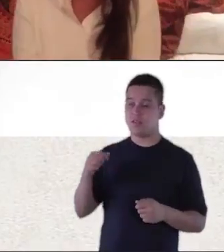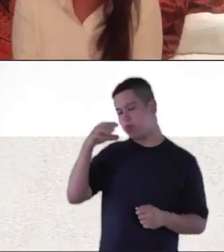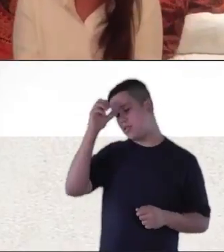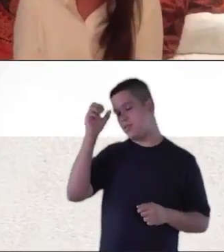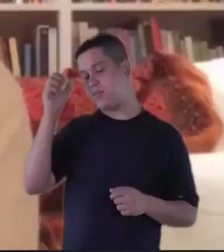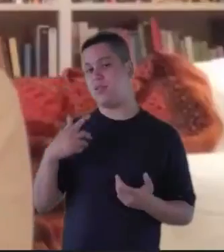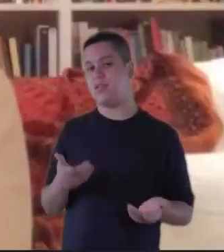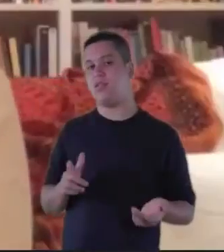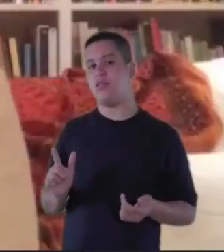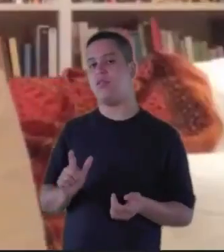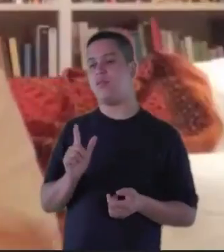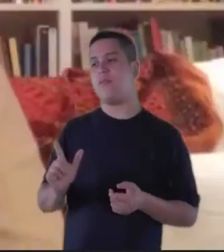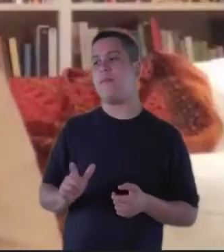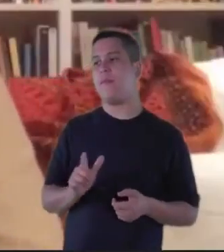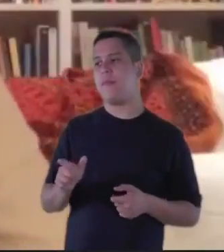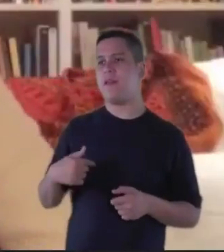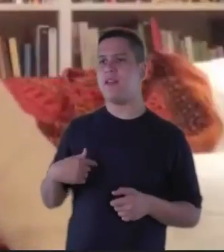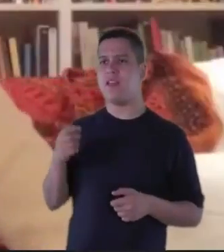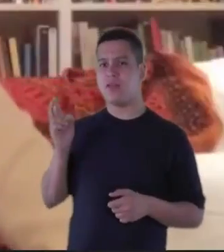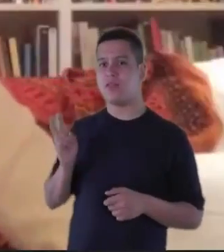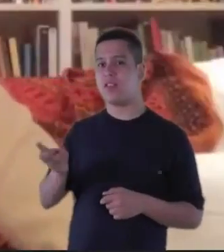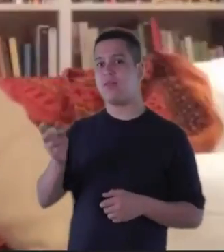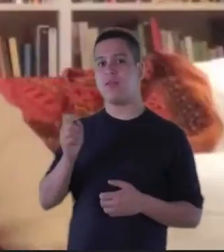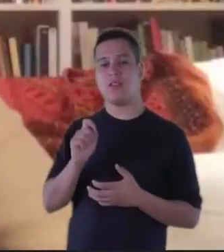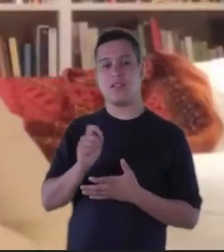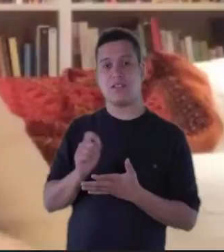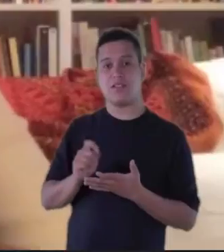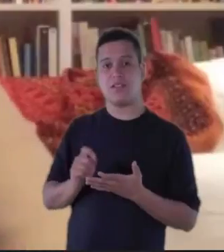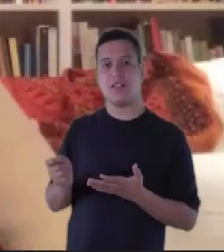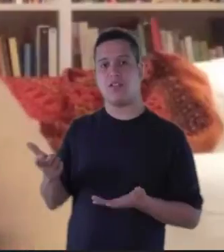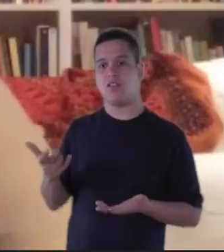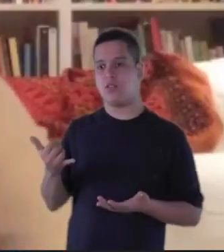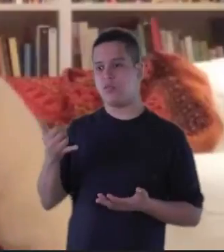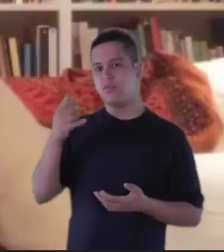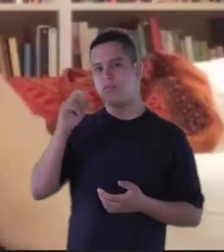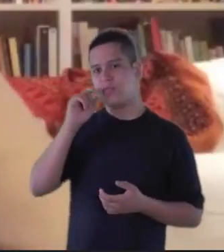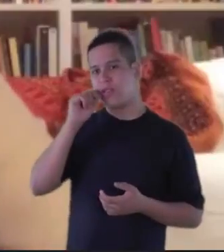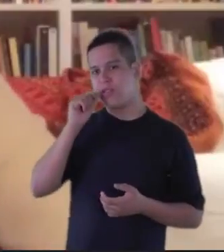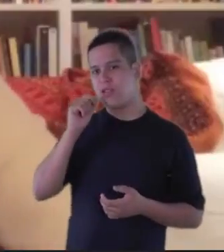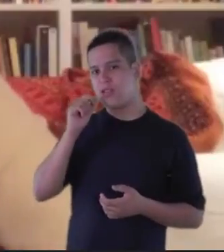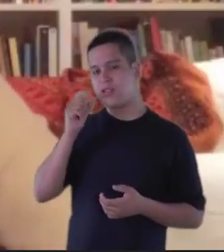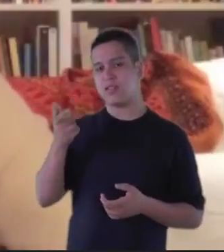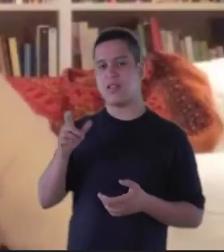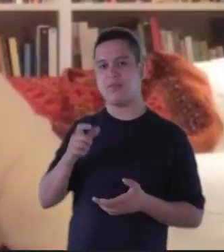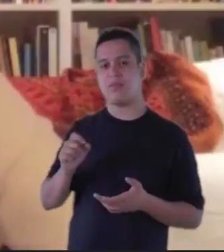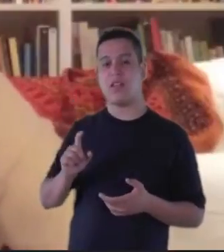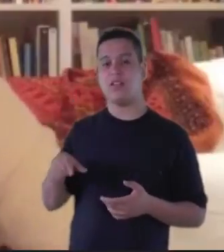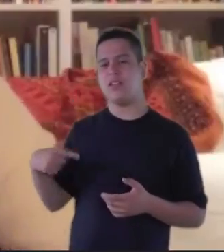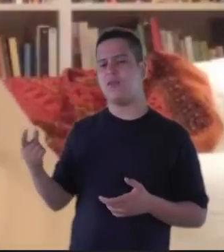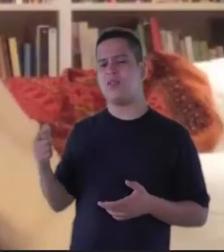bobeira, né? Mas eu sempre escrevi muito à mão, depois não entendia a minha letra, um problema. Aí,